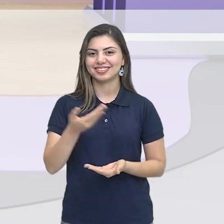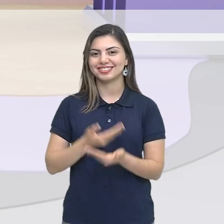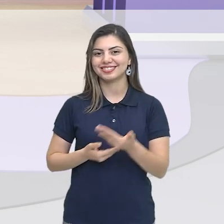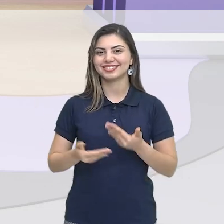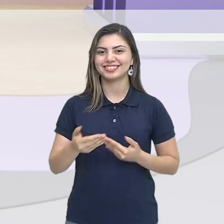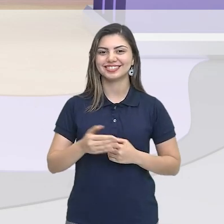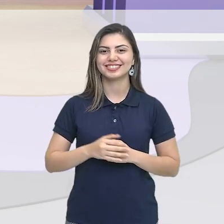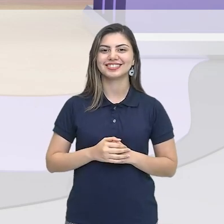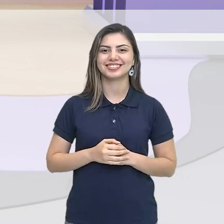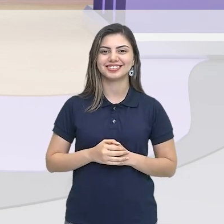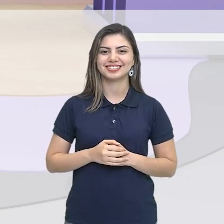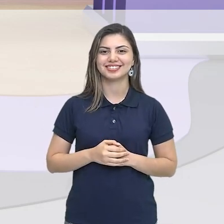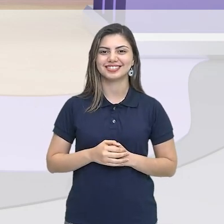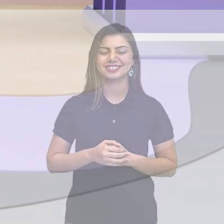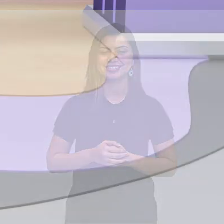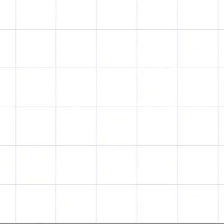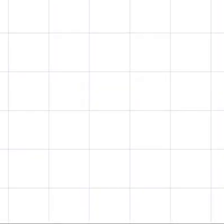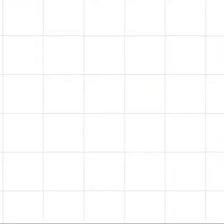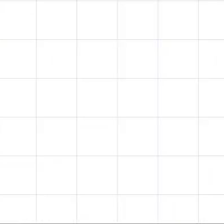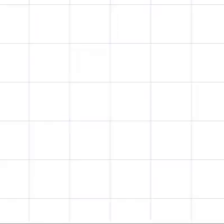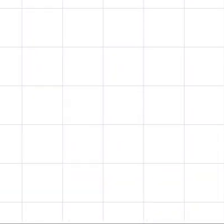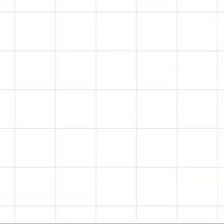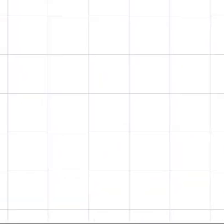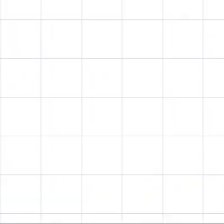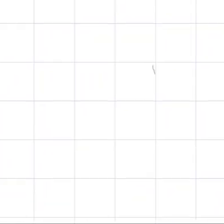vamos à aula.